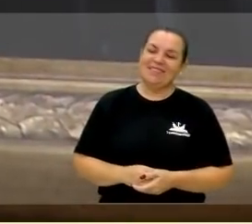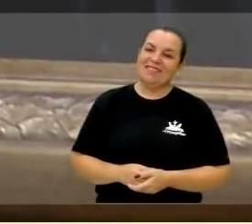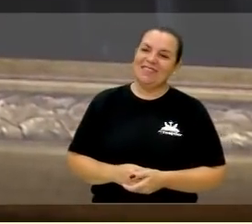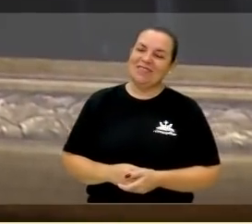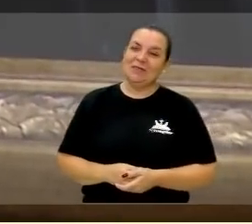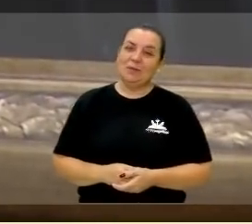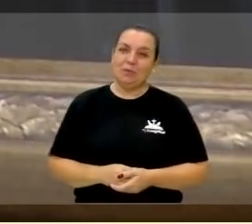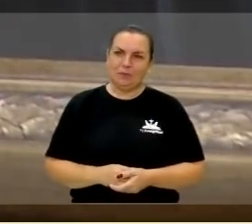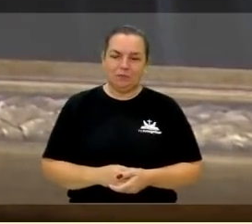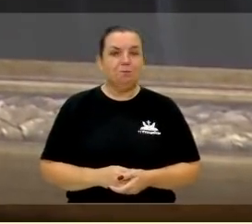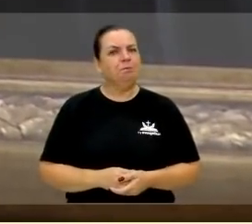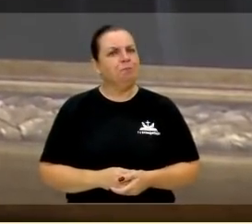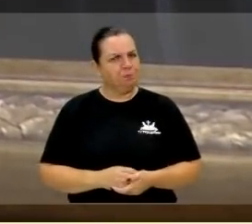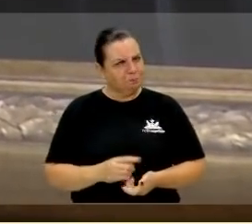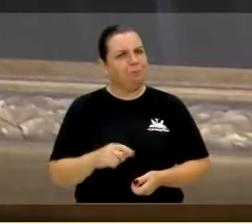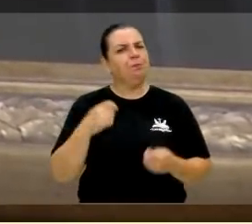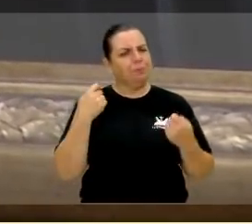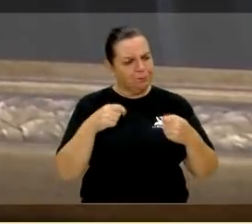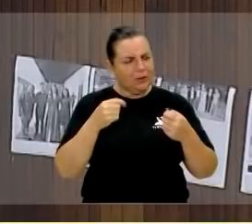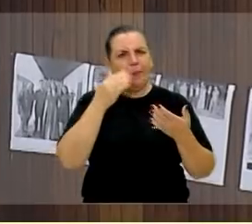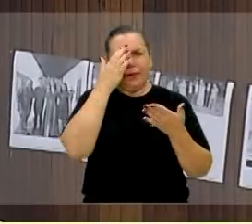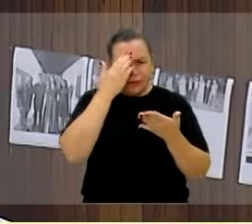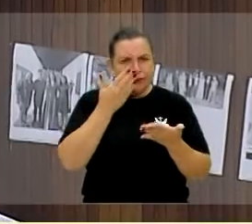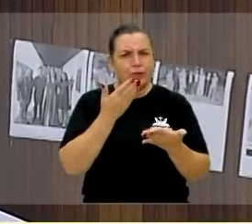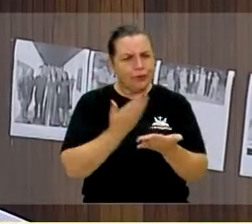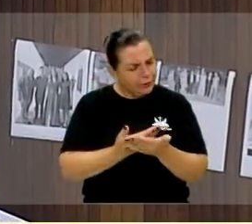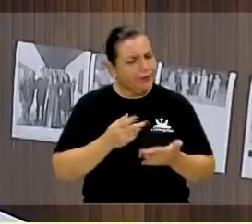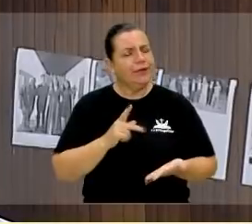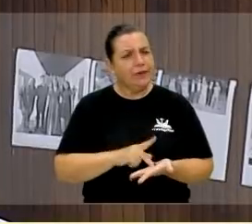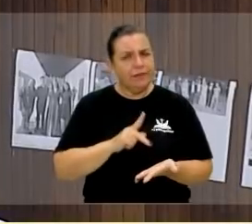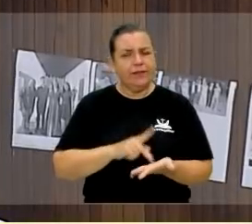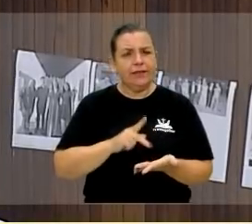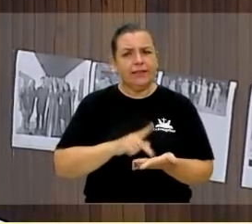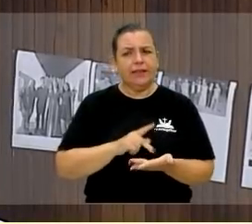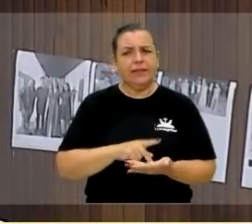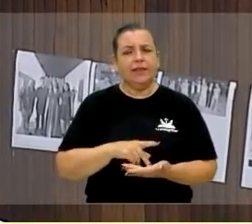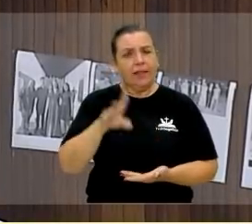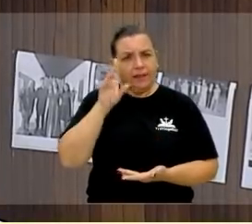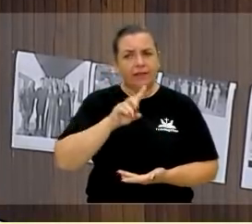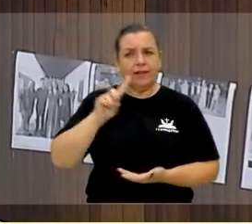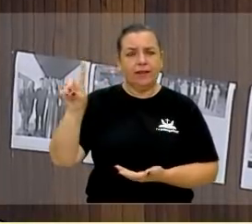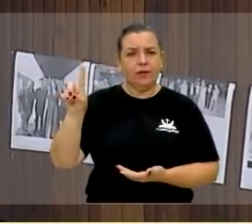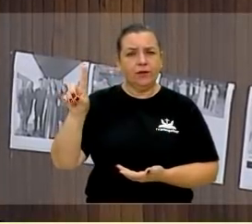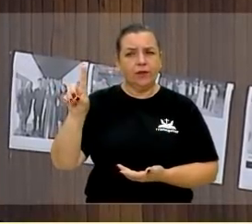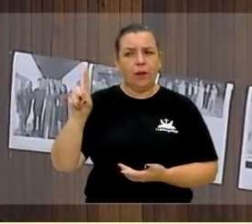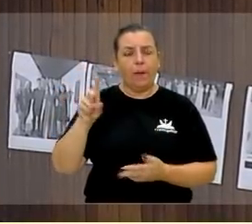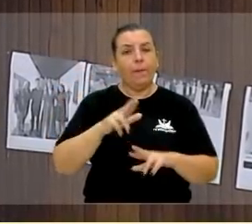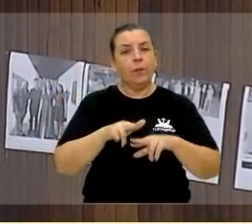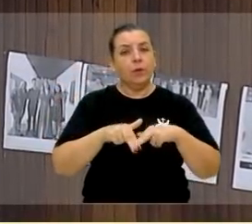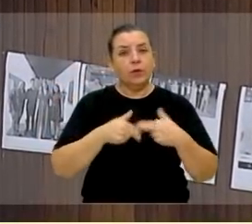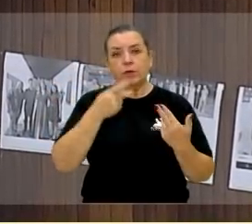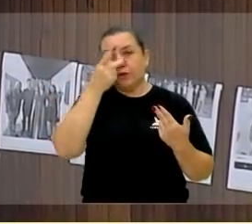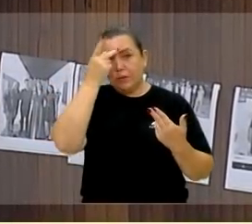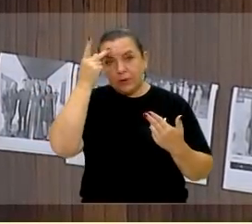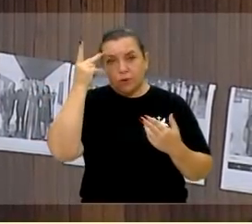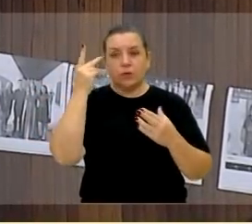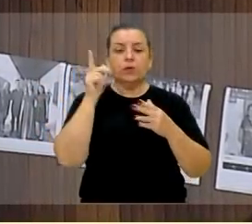vós. E é por acreditar e confiar em Deus que as pessoas continuam mandando as